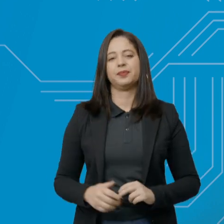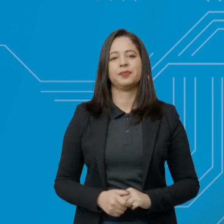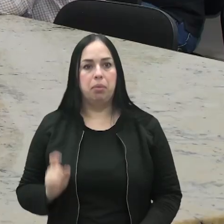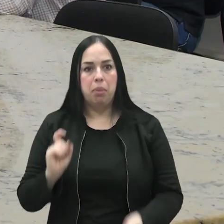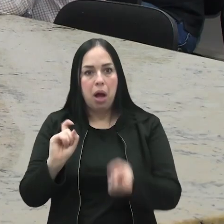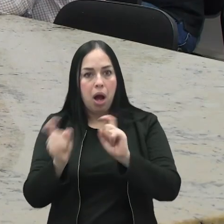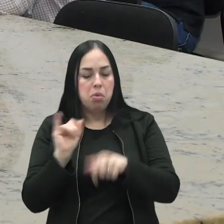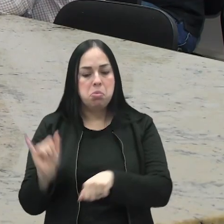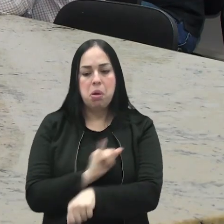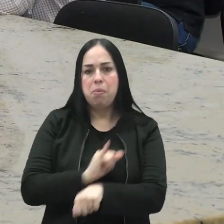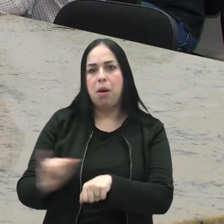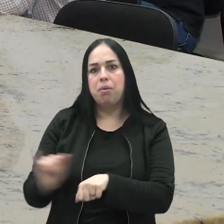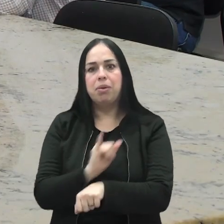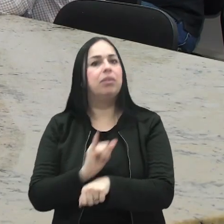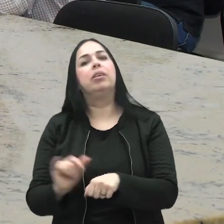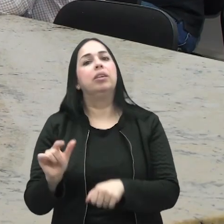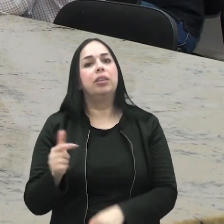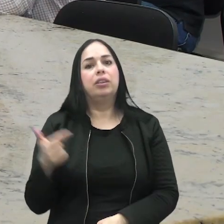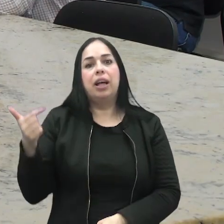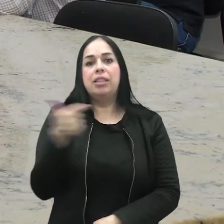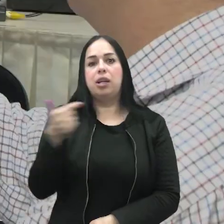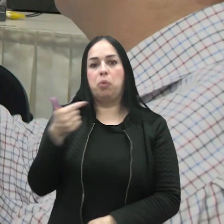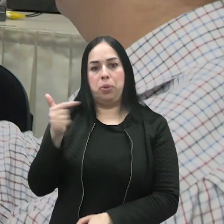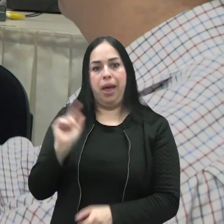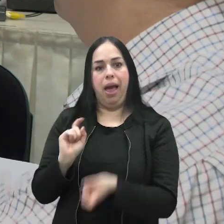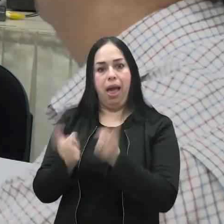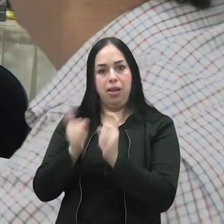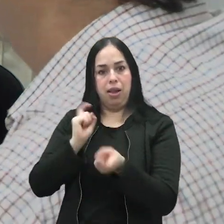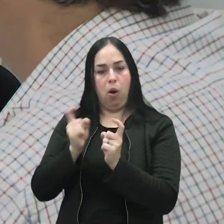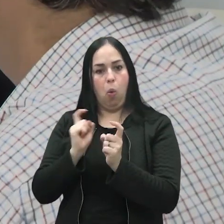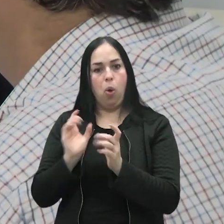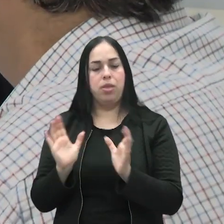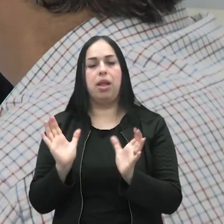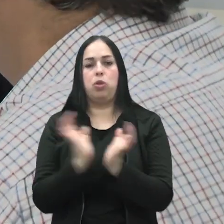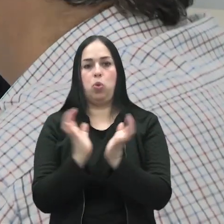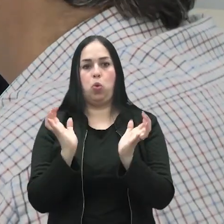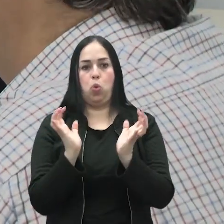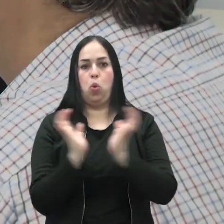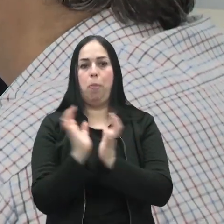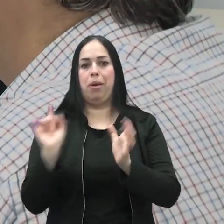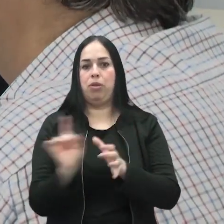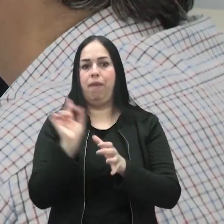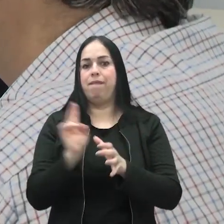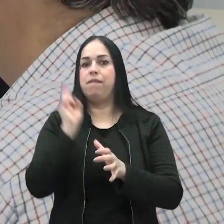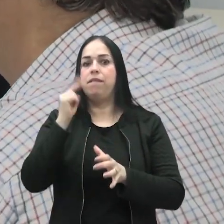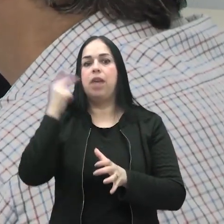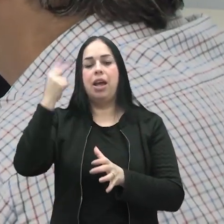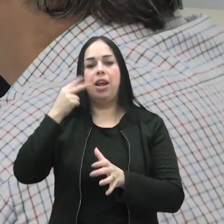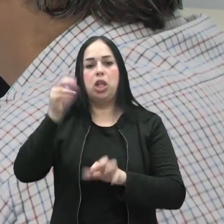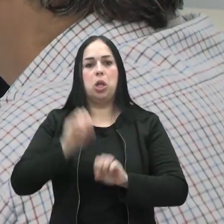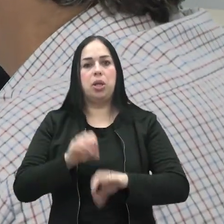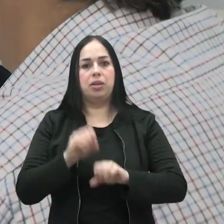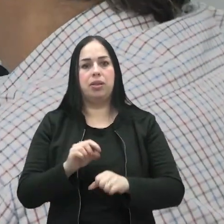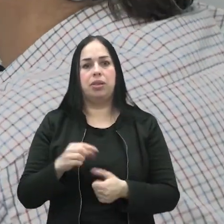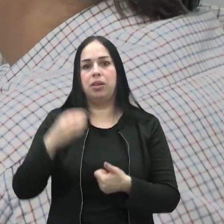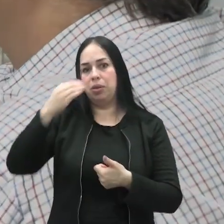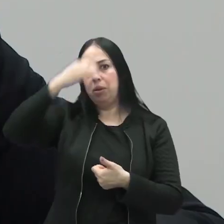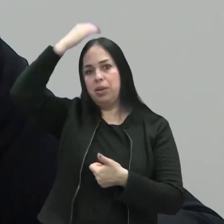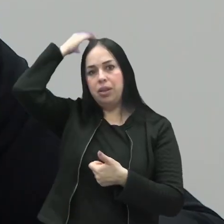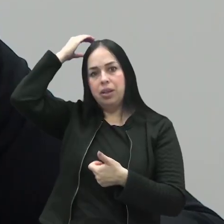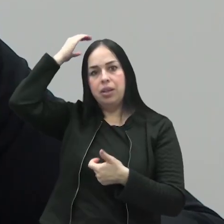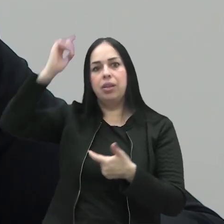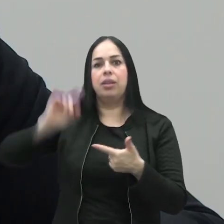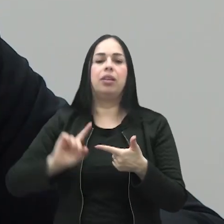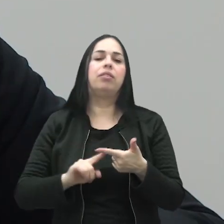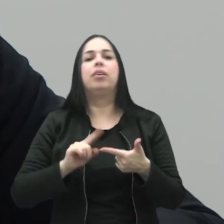ver. Uma reunião estratégica. No segundo encontro da Comissão de Educação e Promoção Social da Câmara,